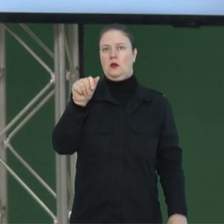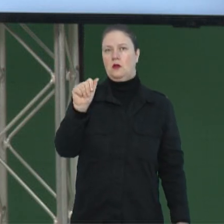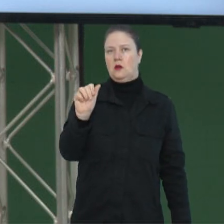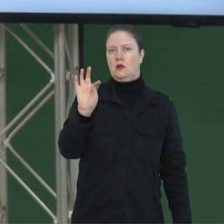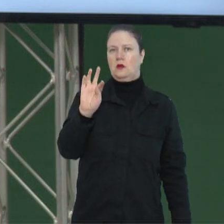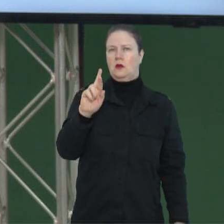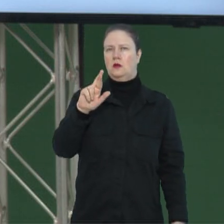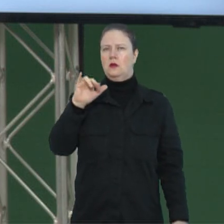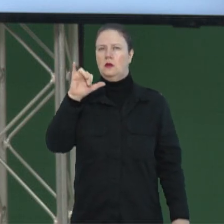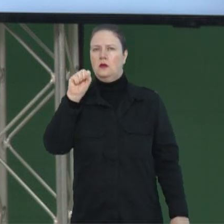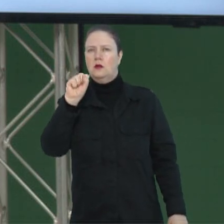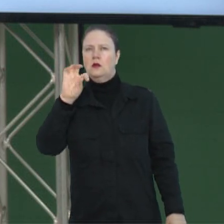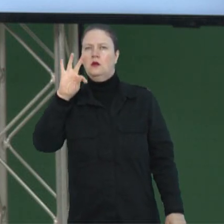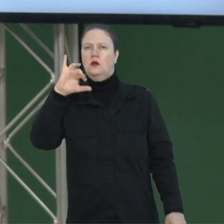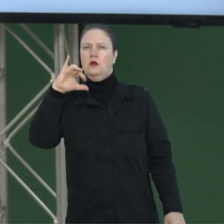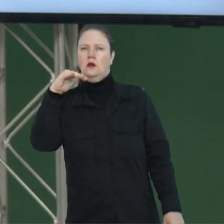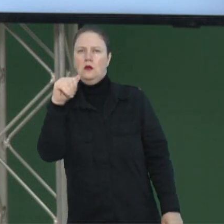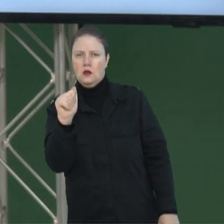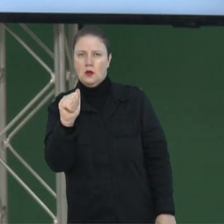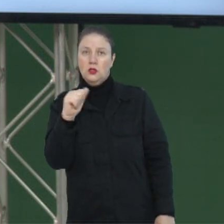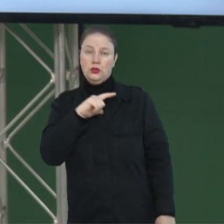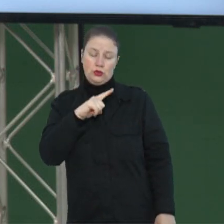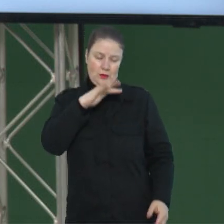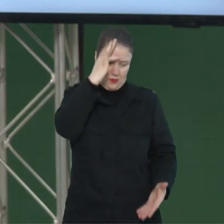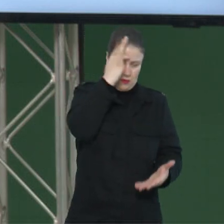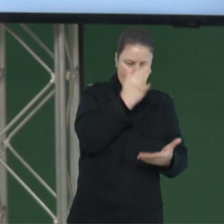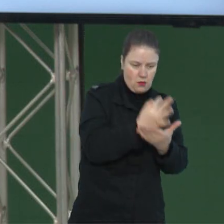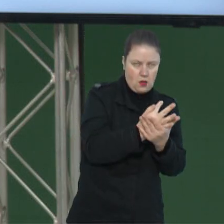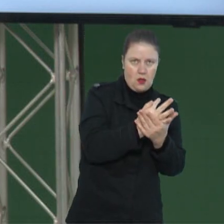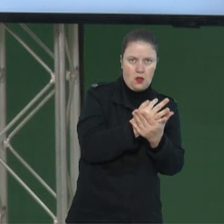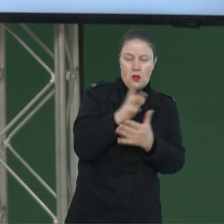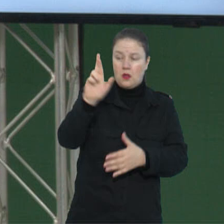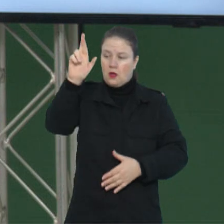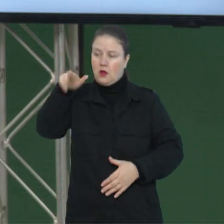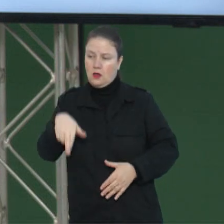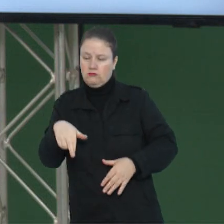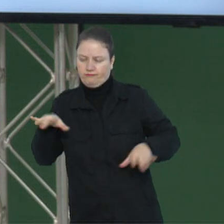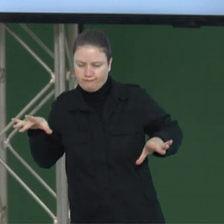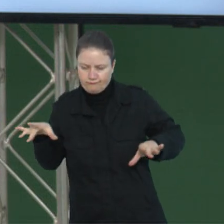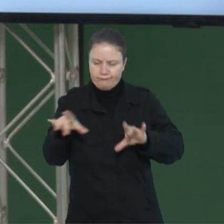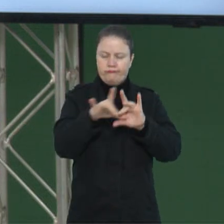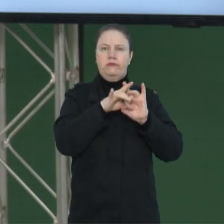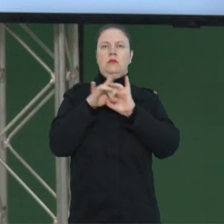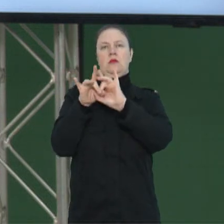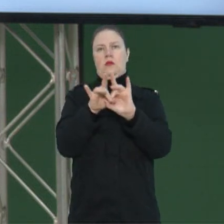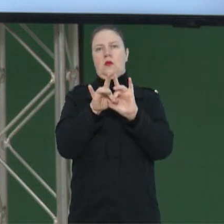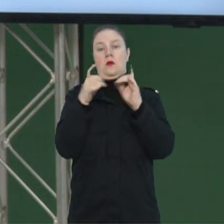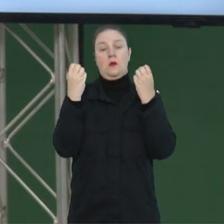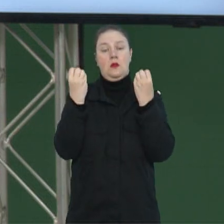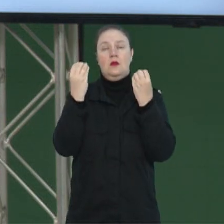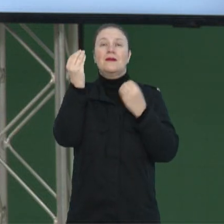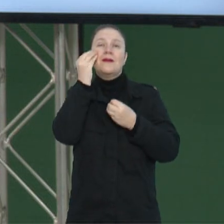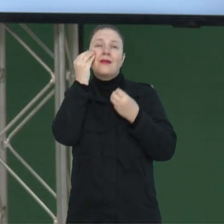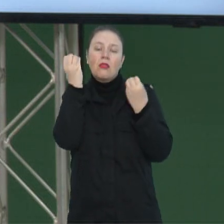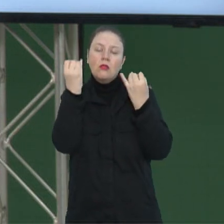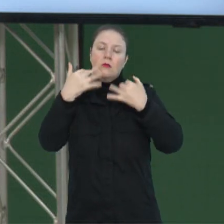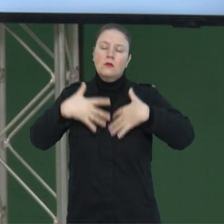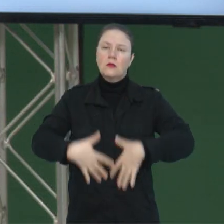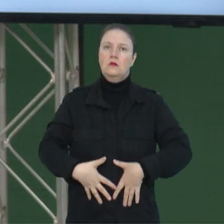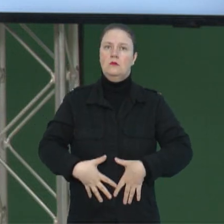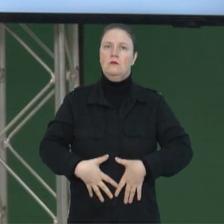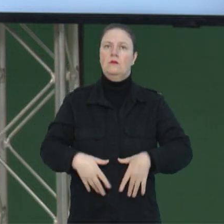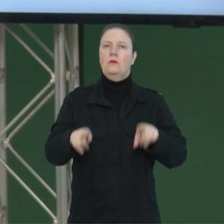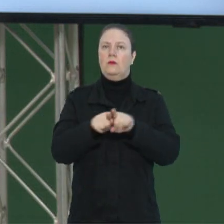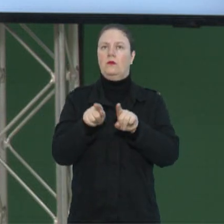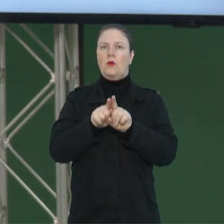entre fé e razão, tá? Para justificar essa fé. Tá? Então, a patrística ali, né, o objetivo